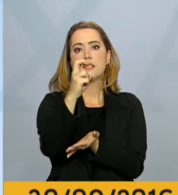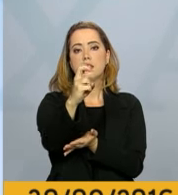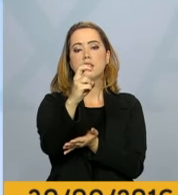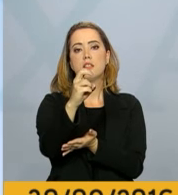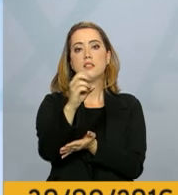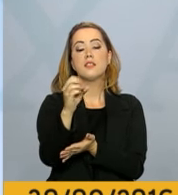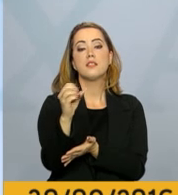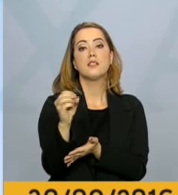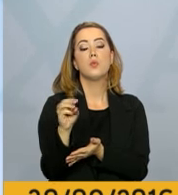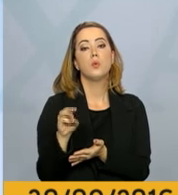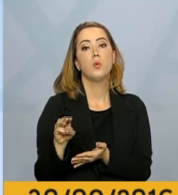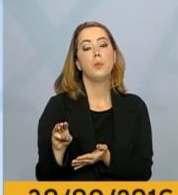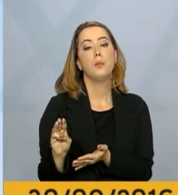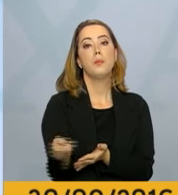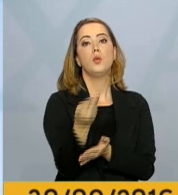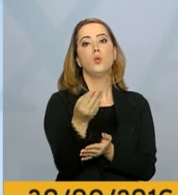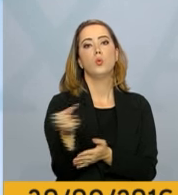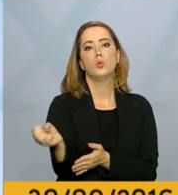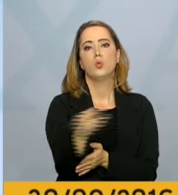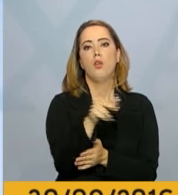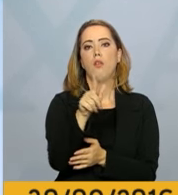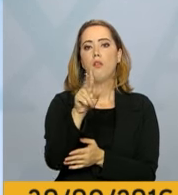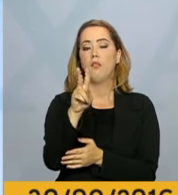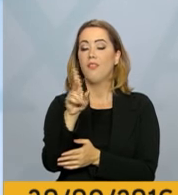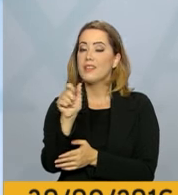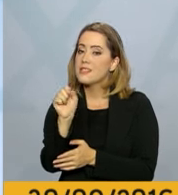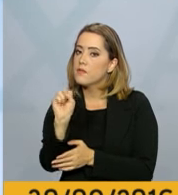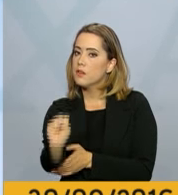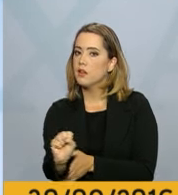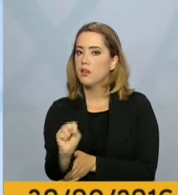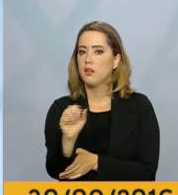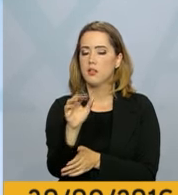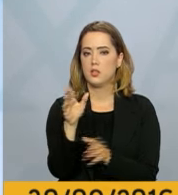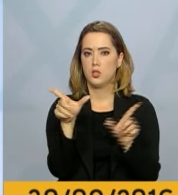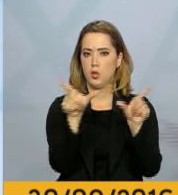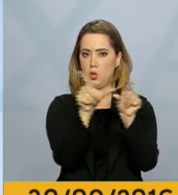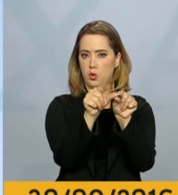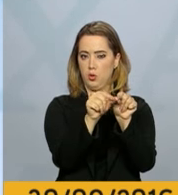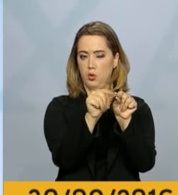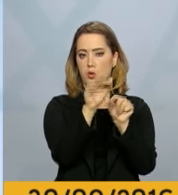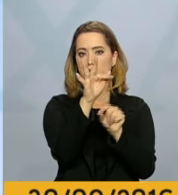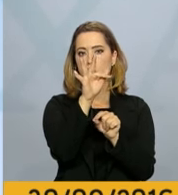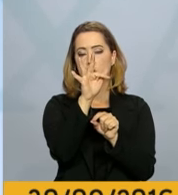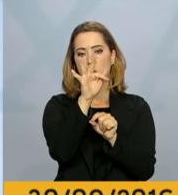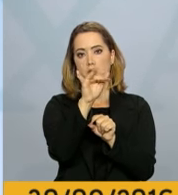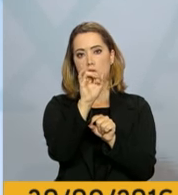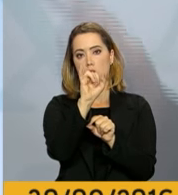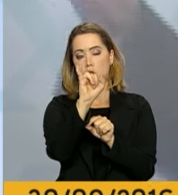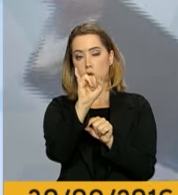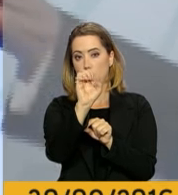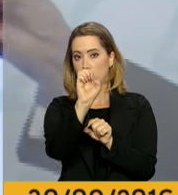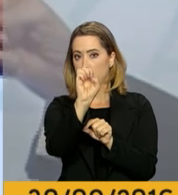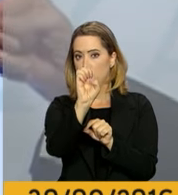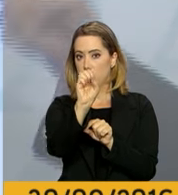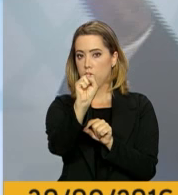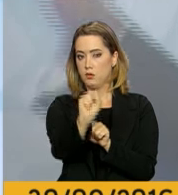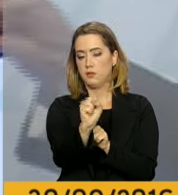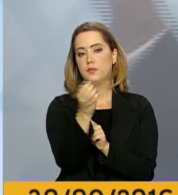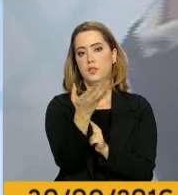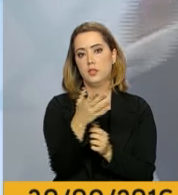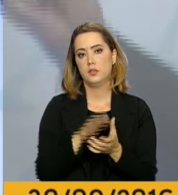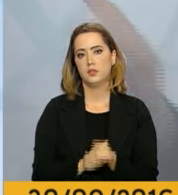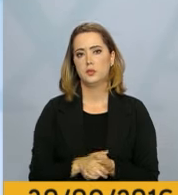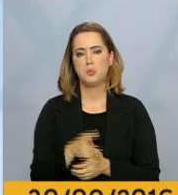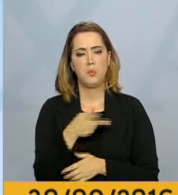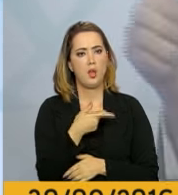do FIES, que é um programa que apoia estudantes de nível superior, eu digo isso, que muitos diriam, oh, o Temer vai acabar com o